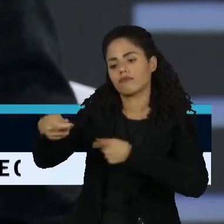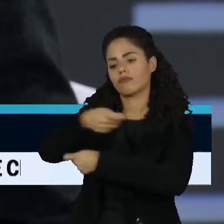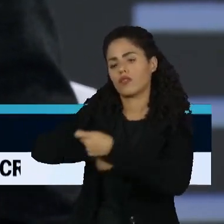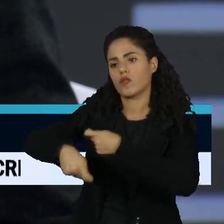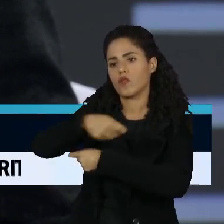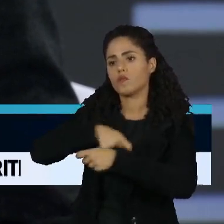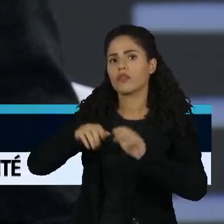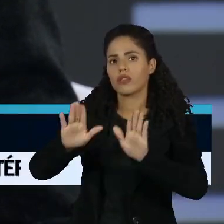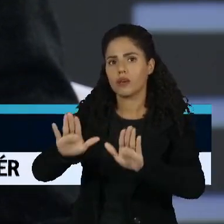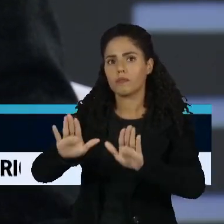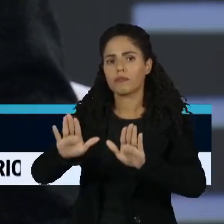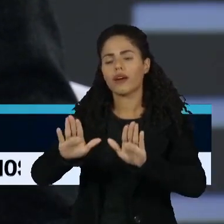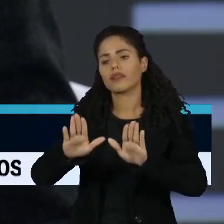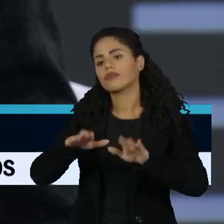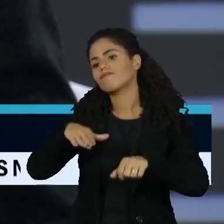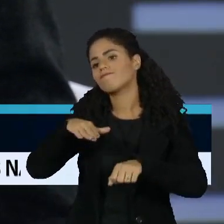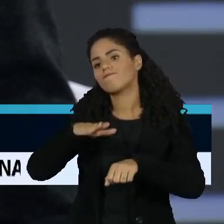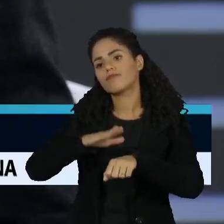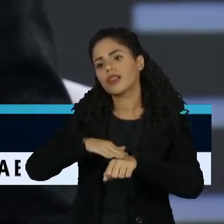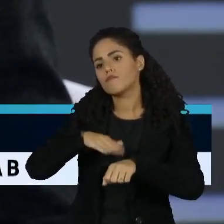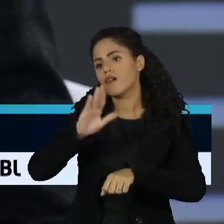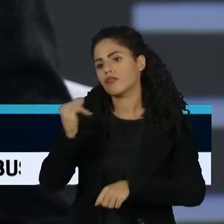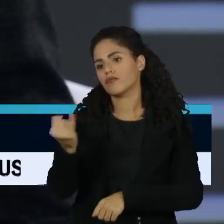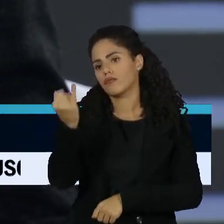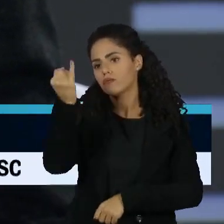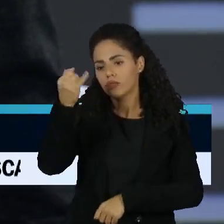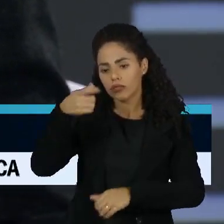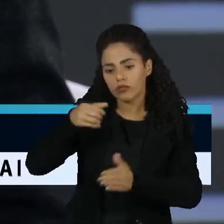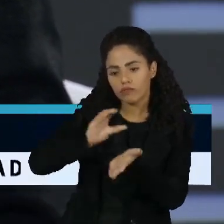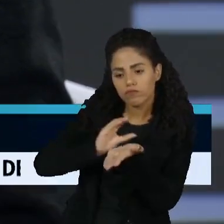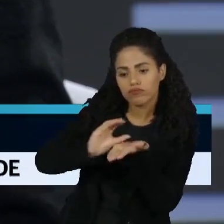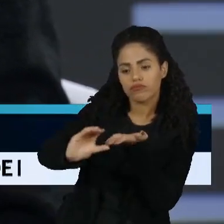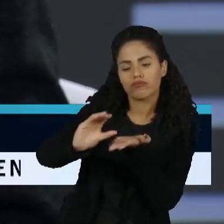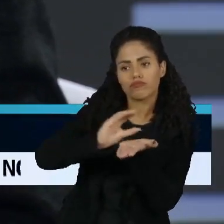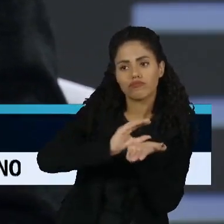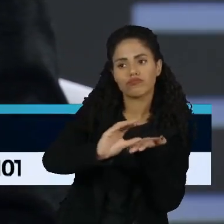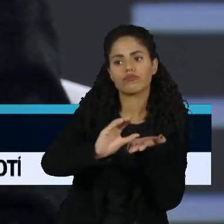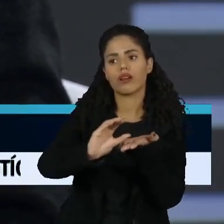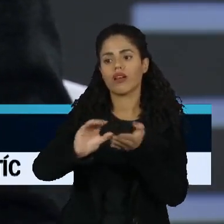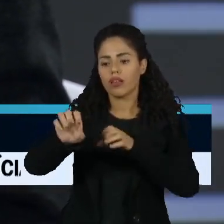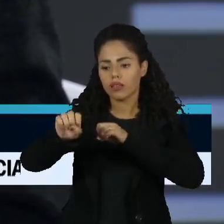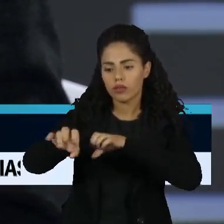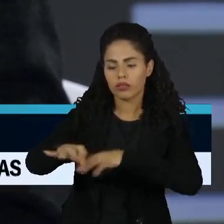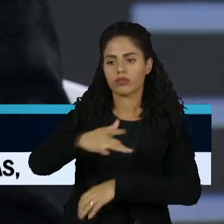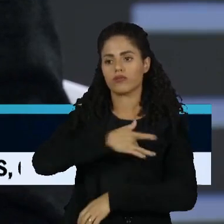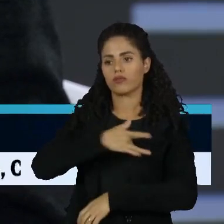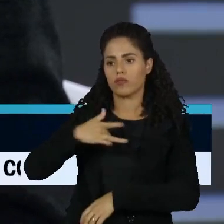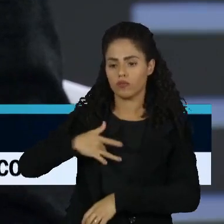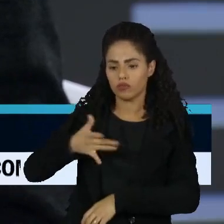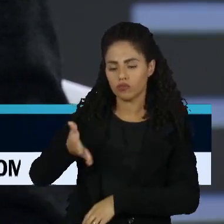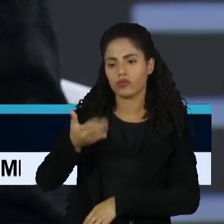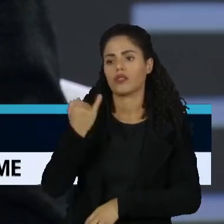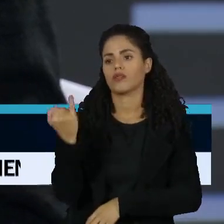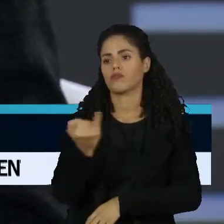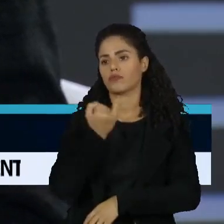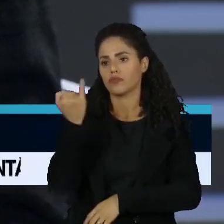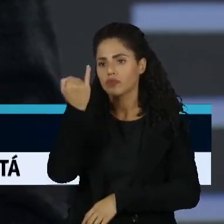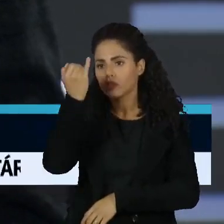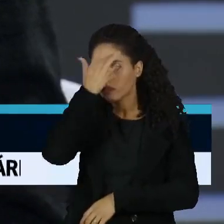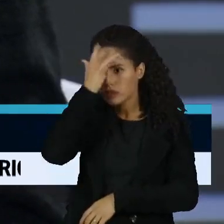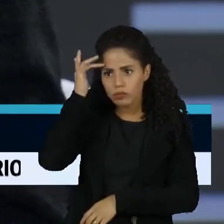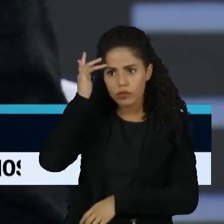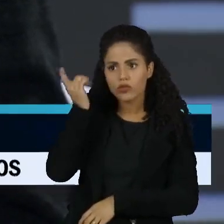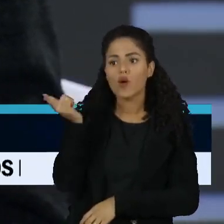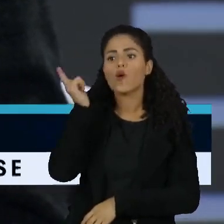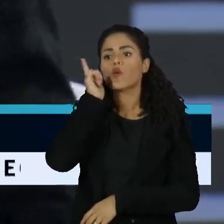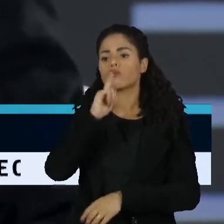é aliás uma das funções do Estado é investir nesse tipo de coisa né para criar situações que mais pessoas consigam